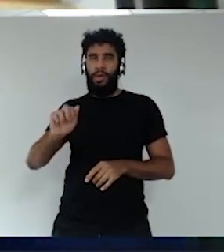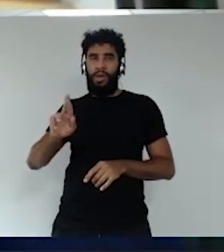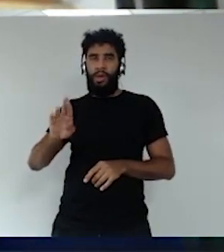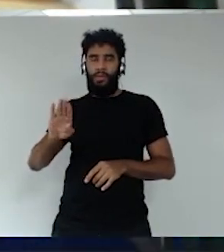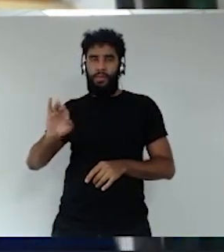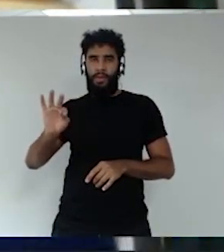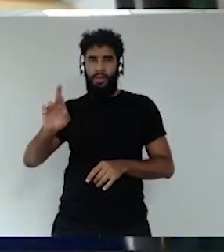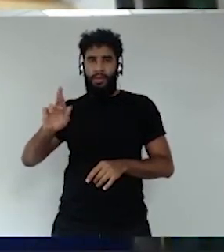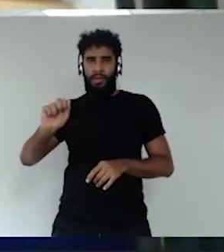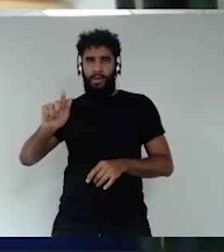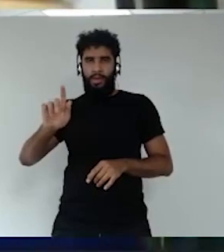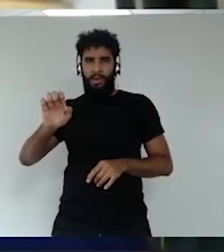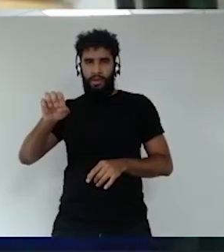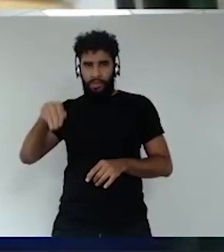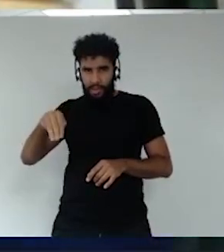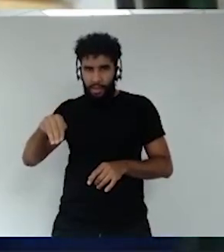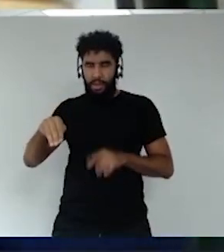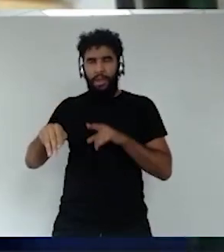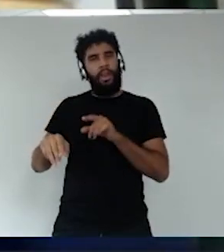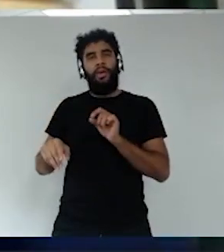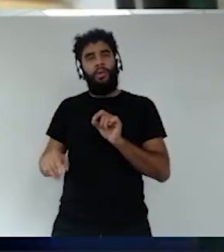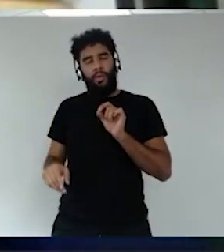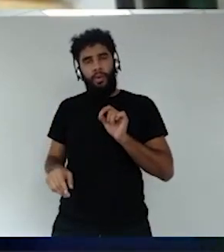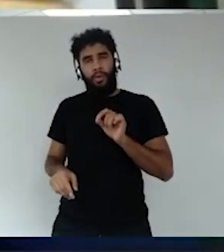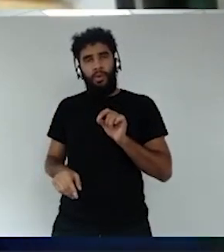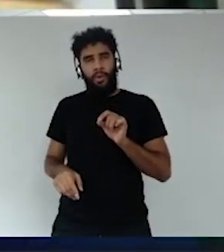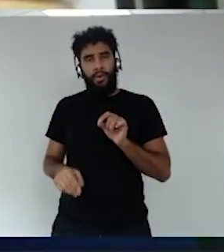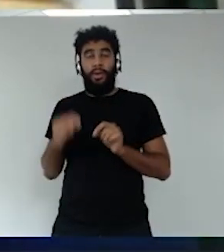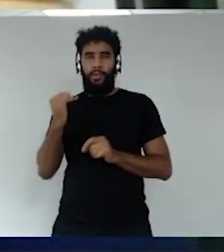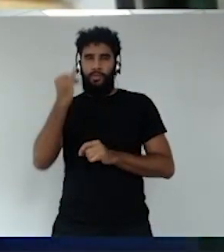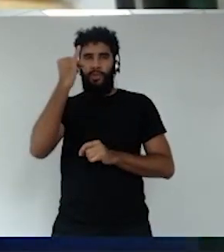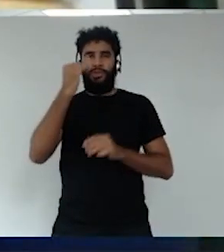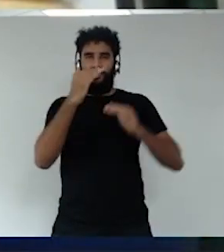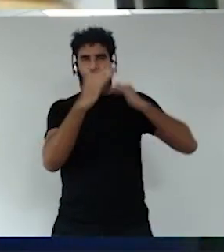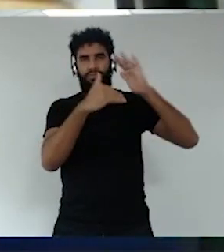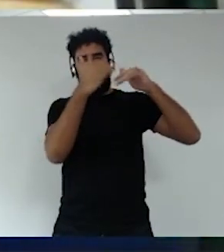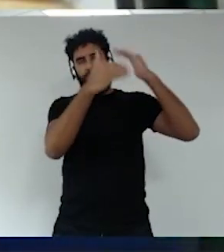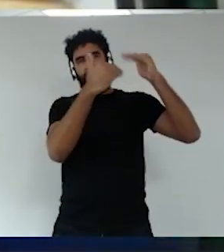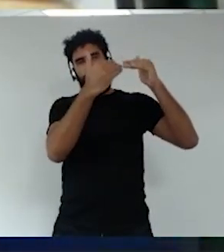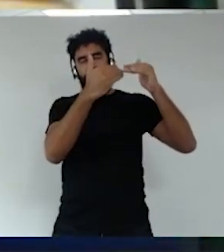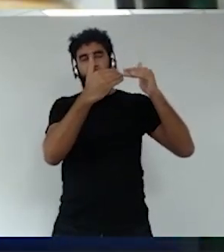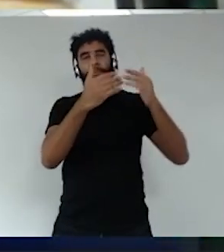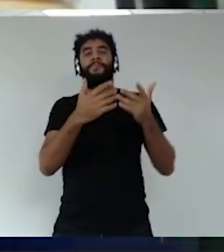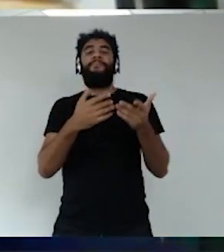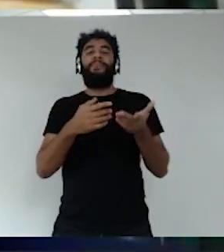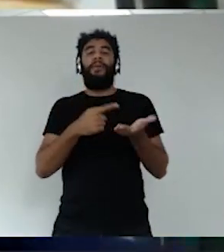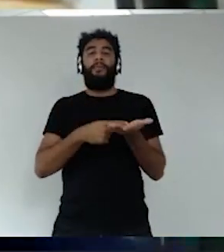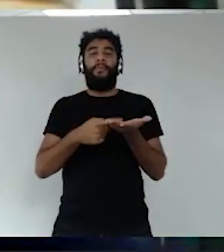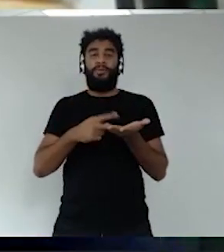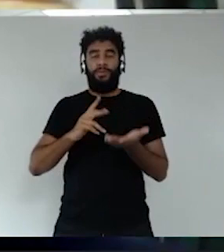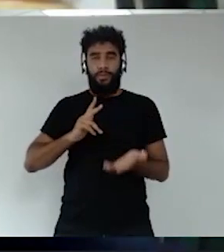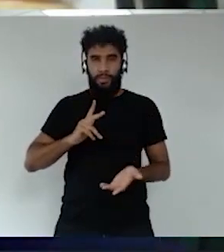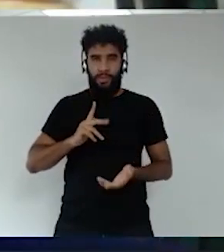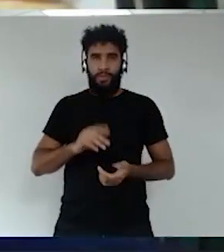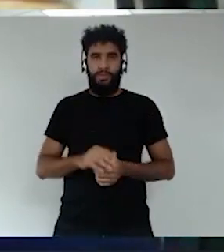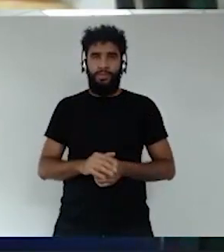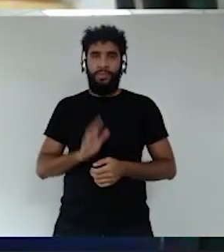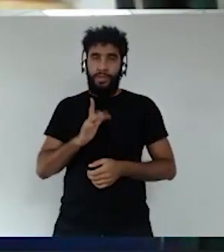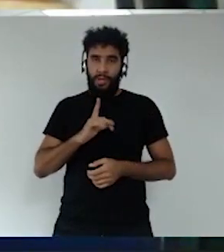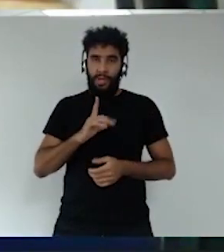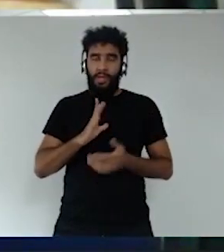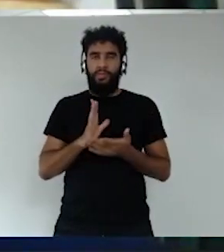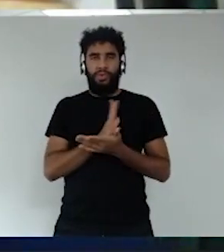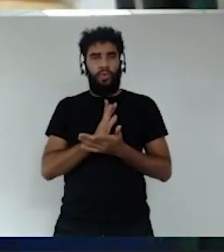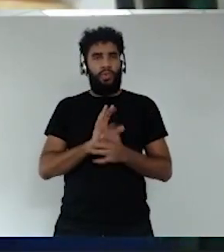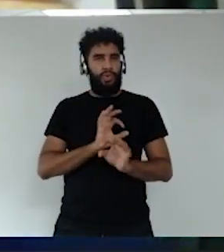cláusula med-arb. Isto é muito importante para o desenvolvimento da mediação privada. Nós já temos ótimas câmaras de mediação